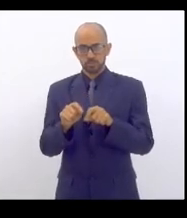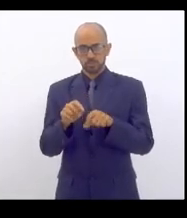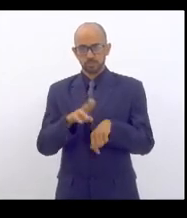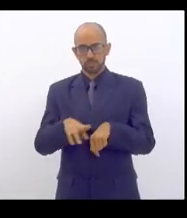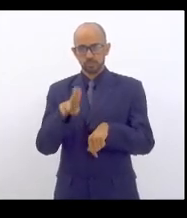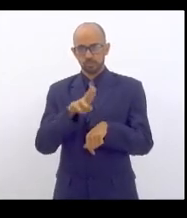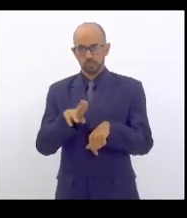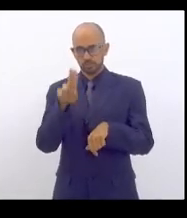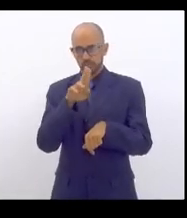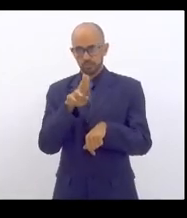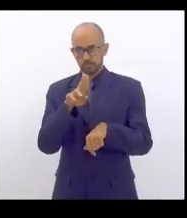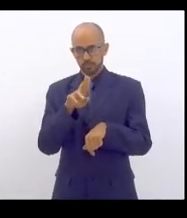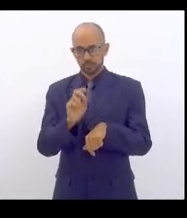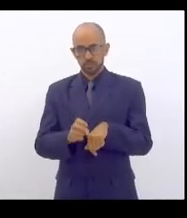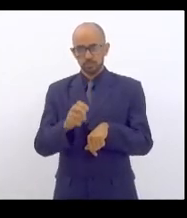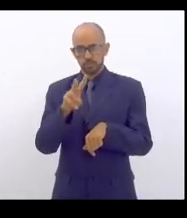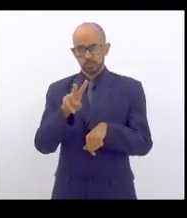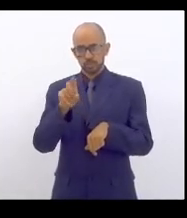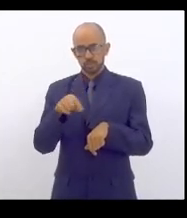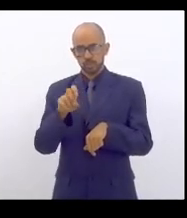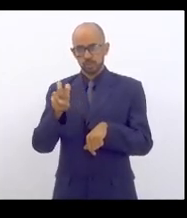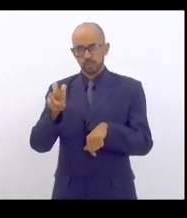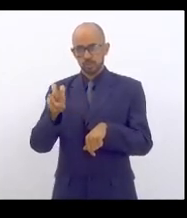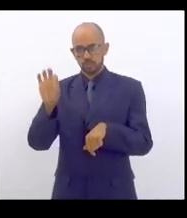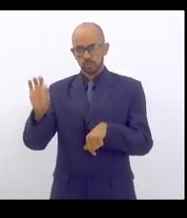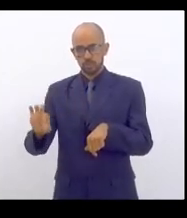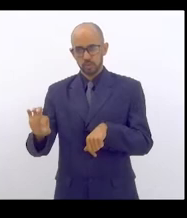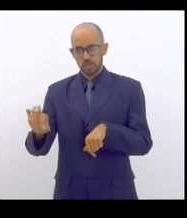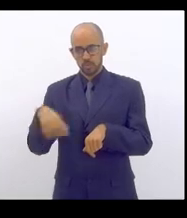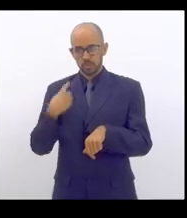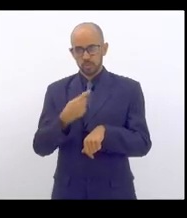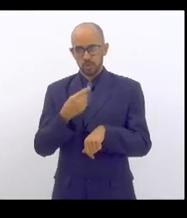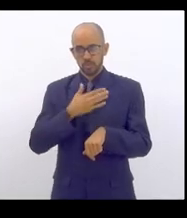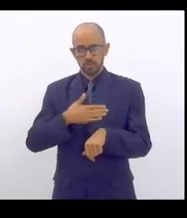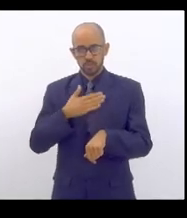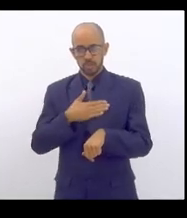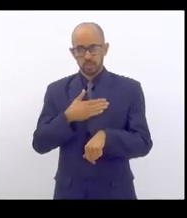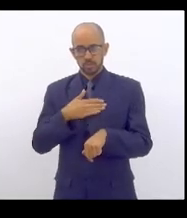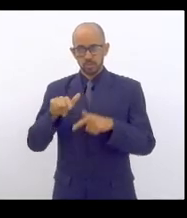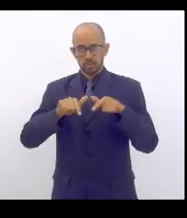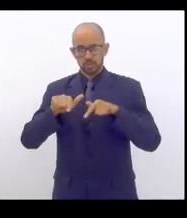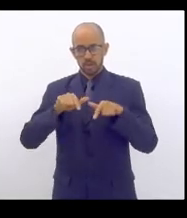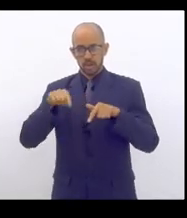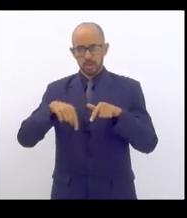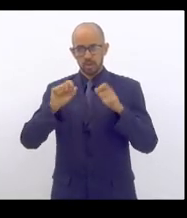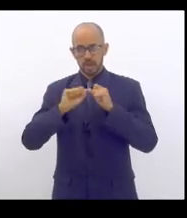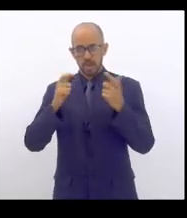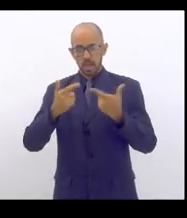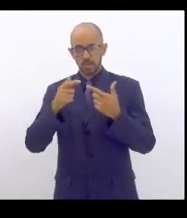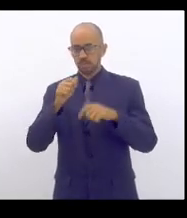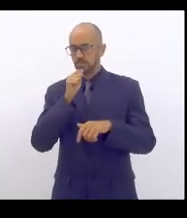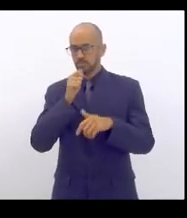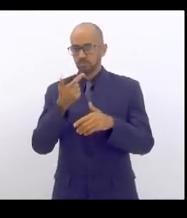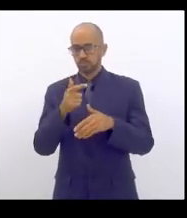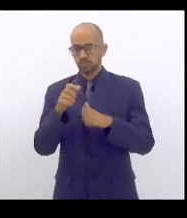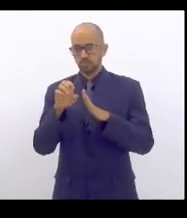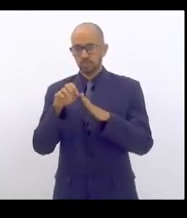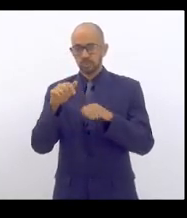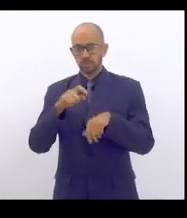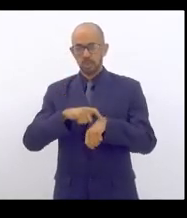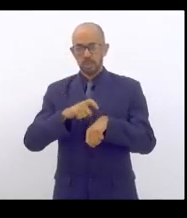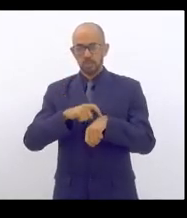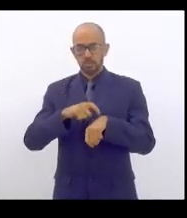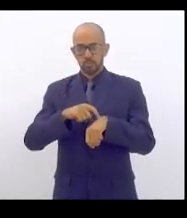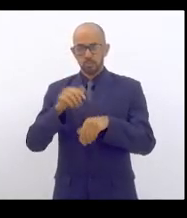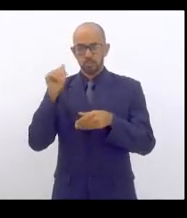utilização desses 2,5%, que gostaríamos de também trabalhar aqui na LERJ, só que não há tempo para as emendas, se for só o